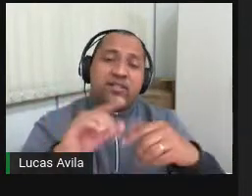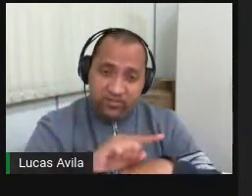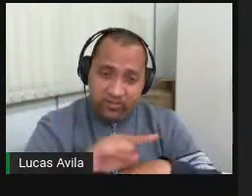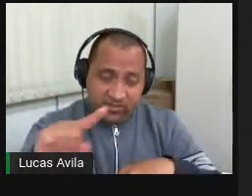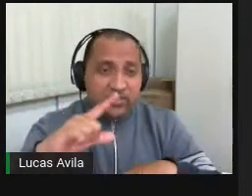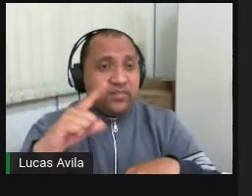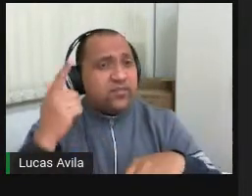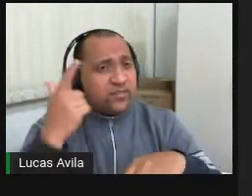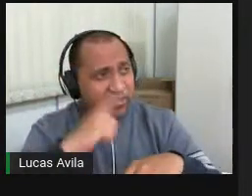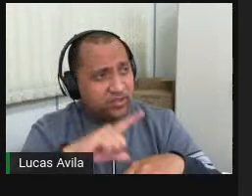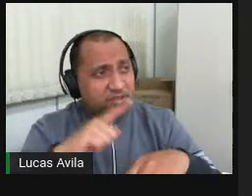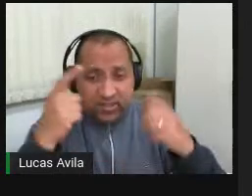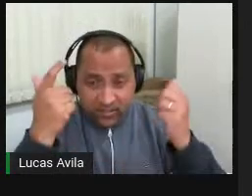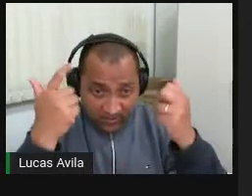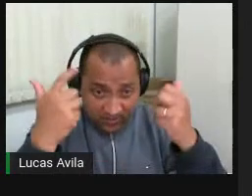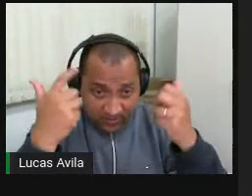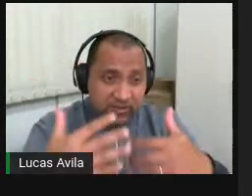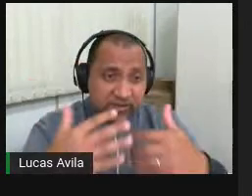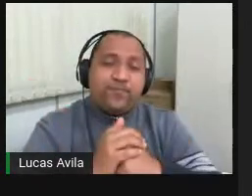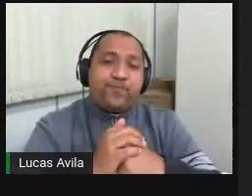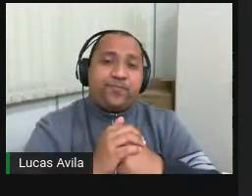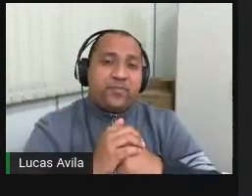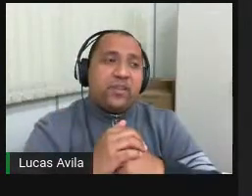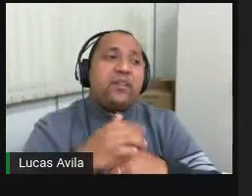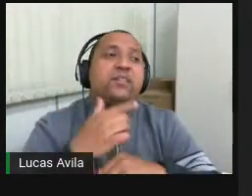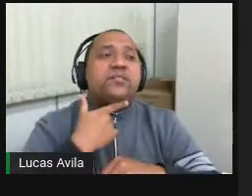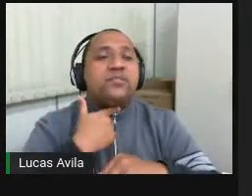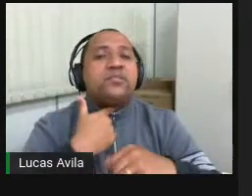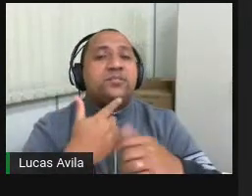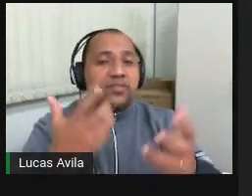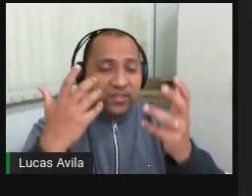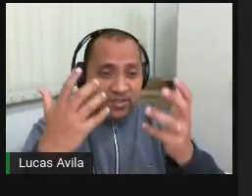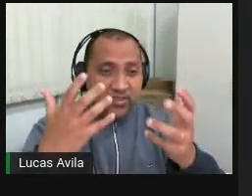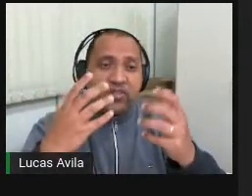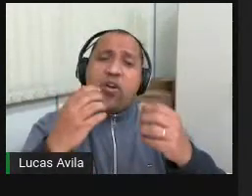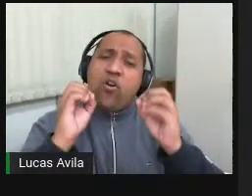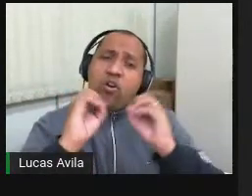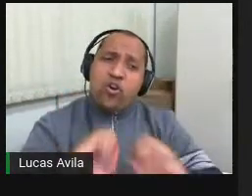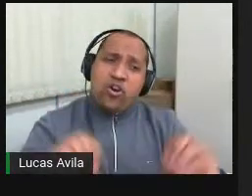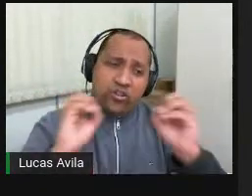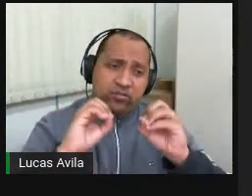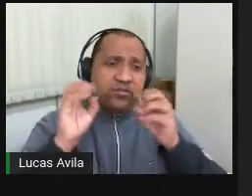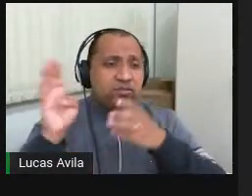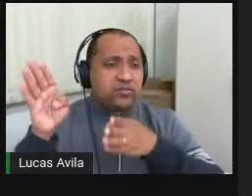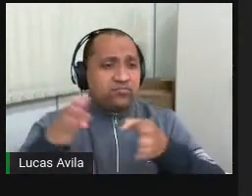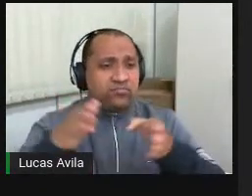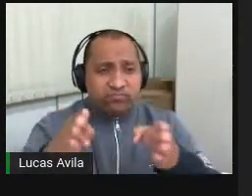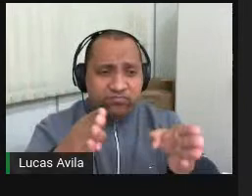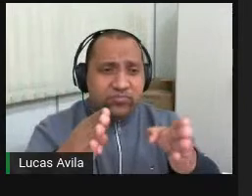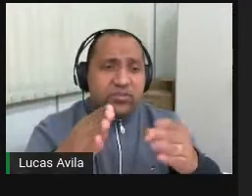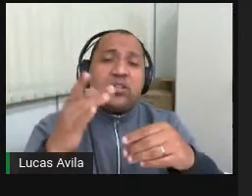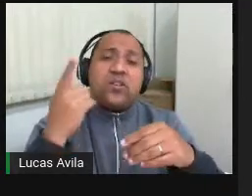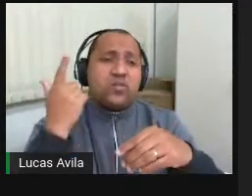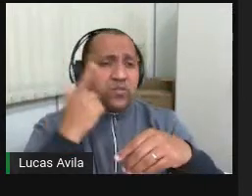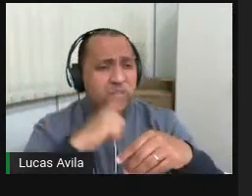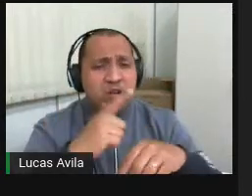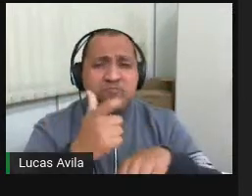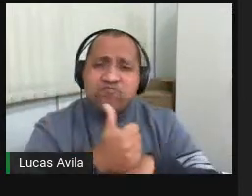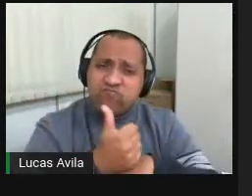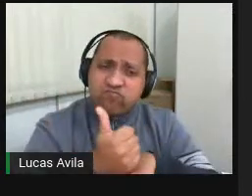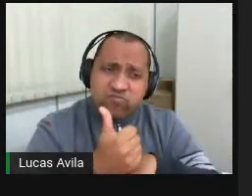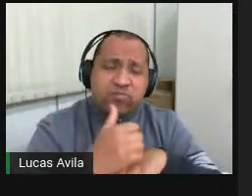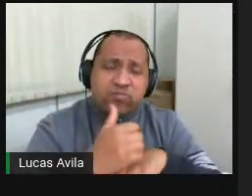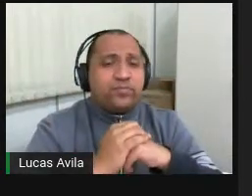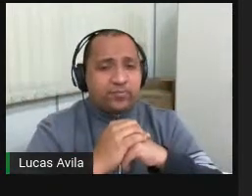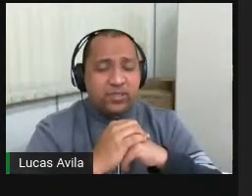proferido essas falas e desejar a vocês uma excelente trajetória, uma carreira profissional, né,